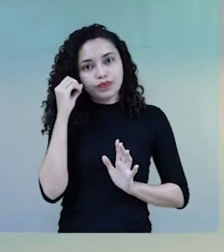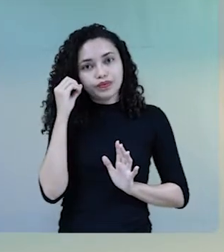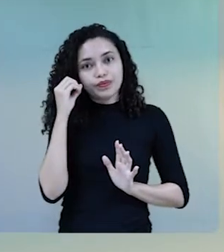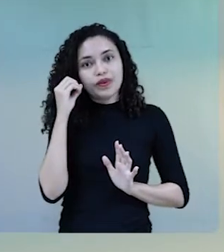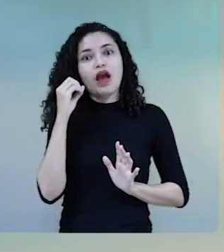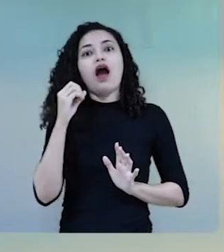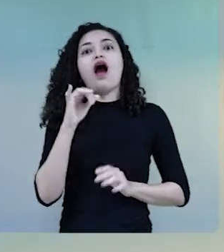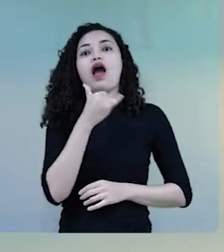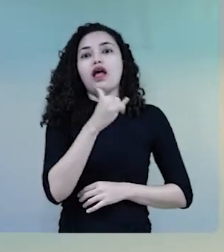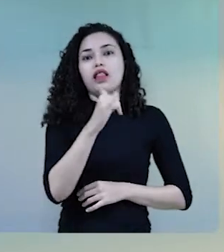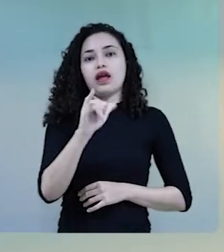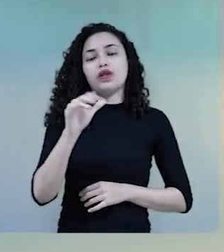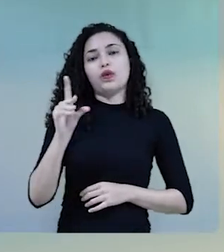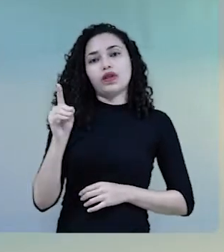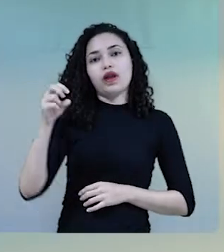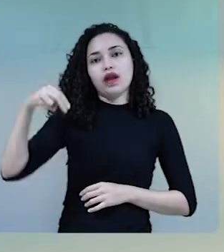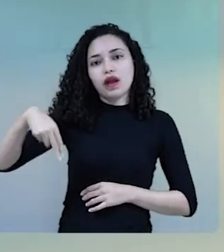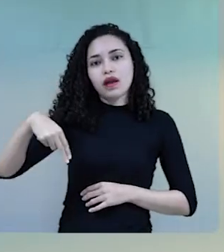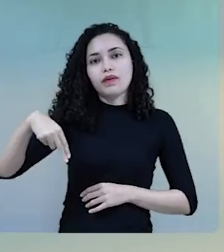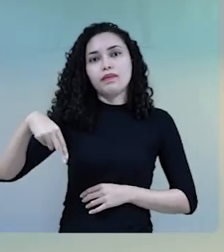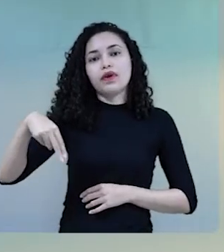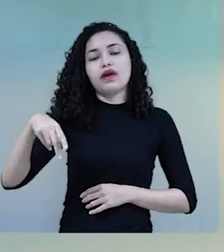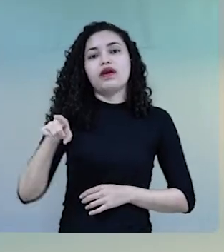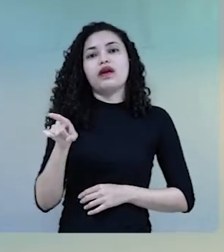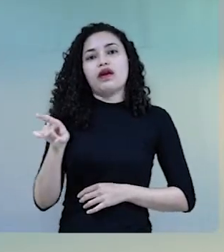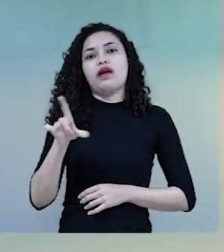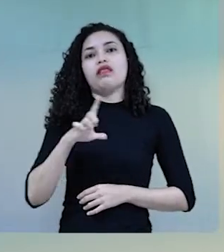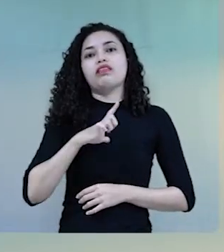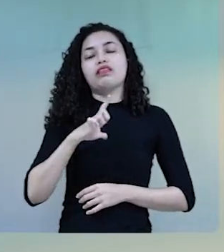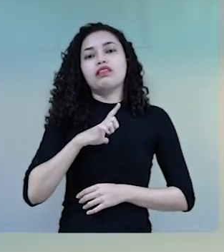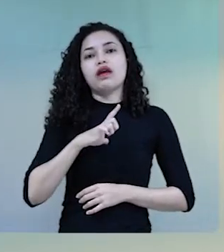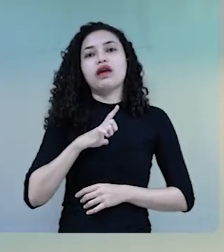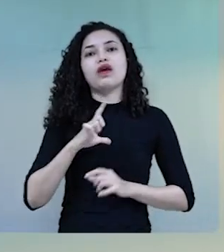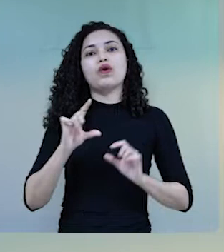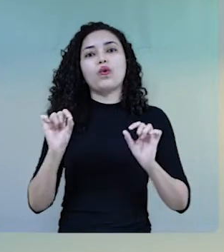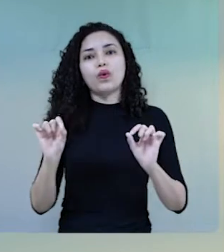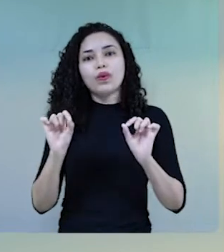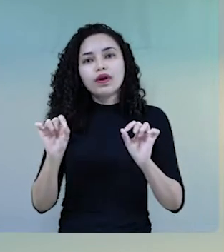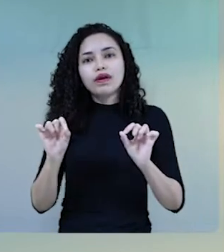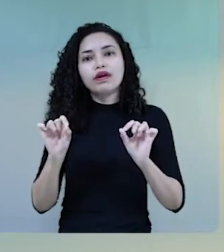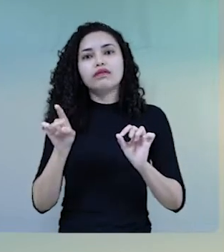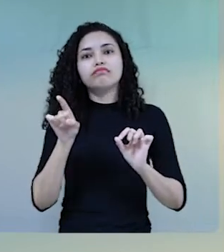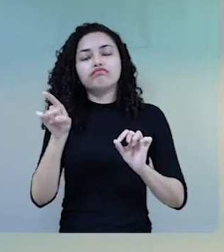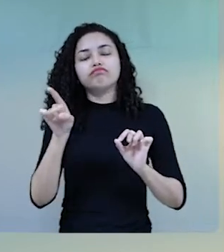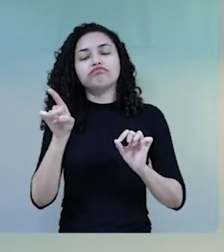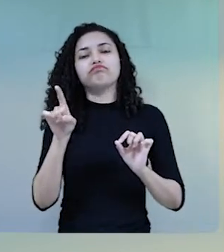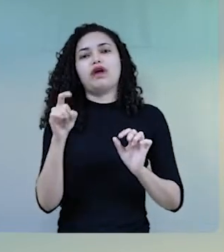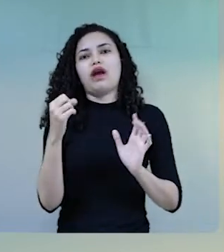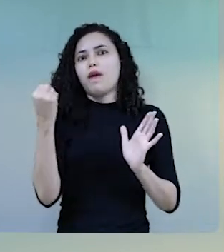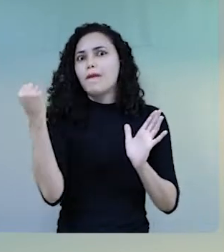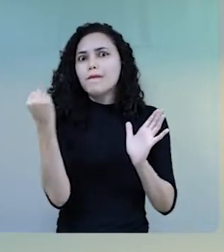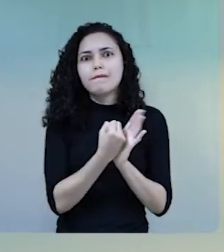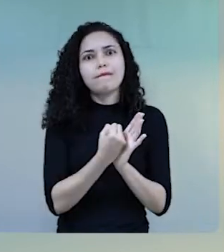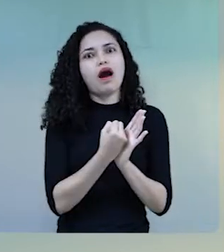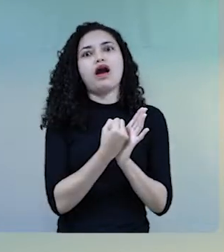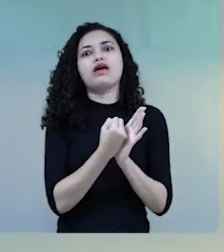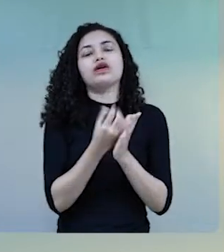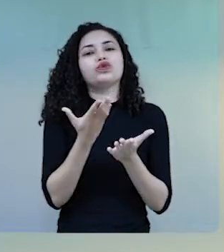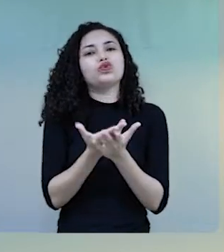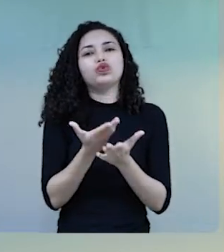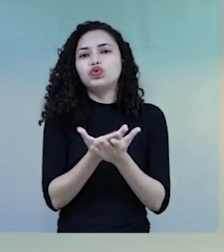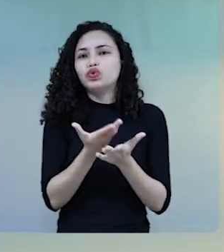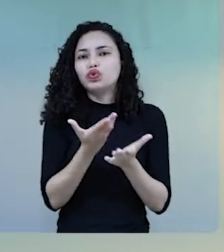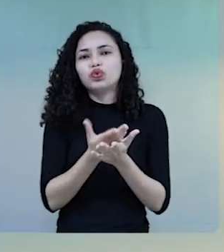ela tem George Simon Ohm como um cara que foi extremamente marcante para o estudo da eletrodinâmica, para o estudo da corrente